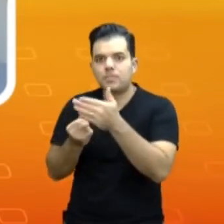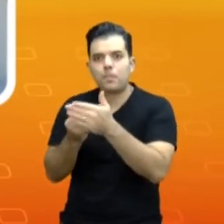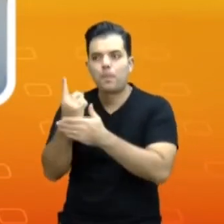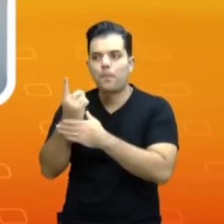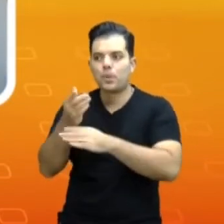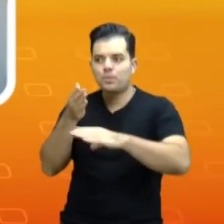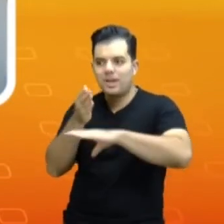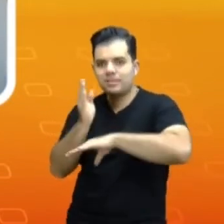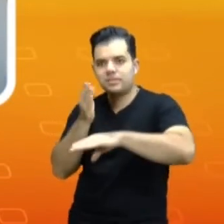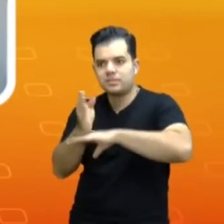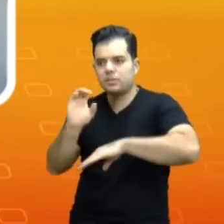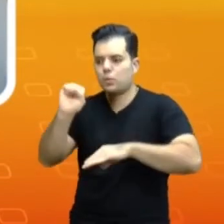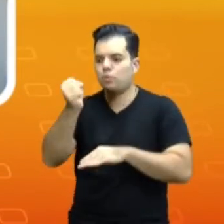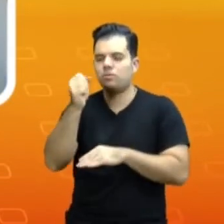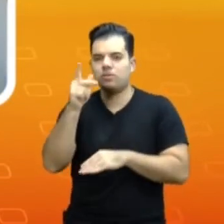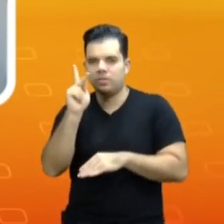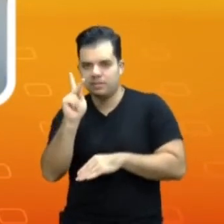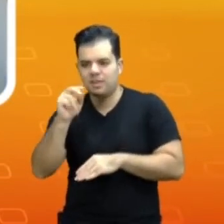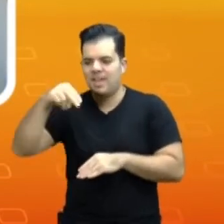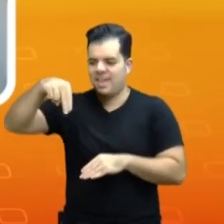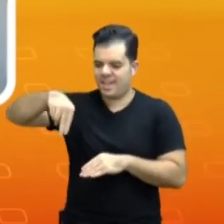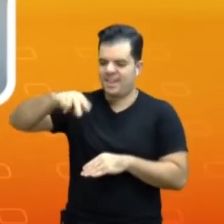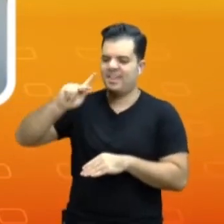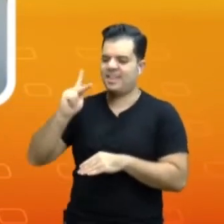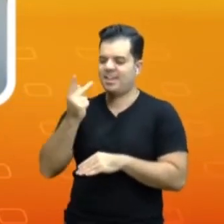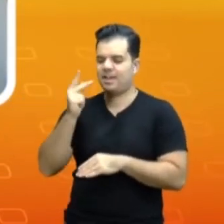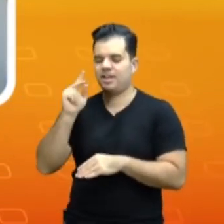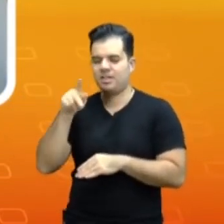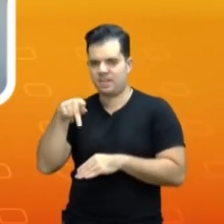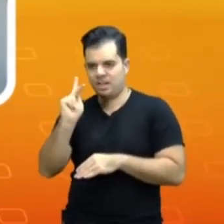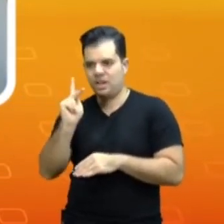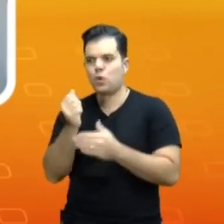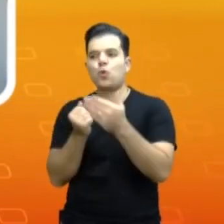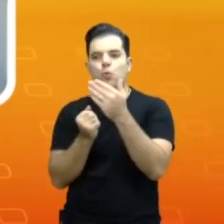o acesso a esse conteúdo da NHK em 8K,